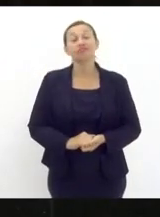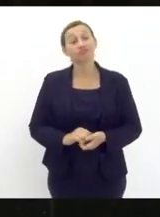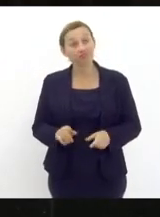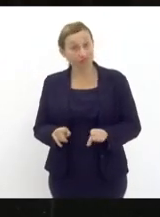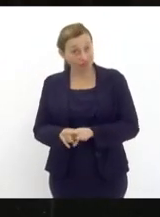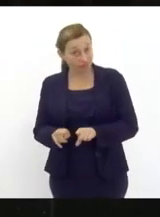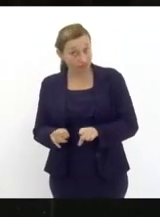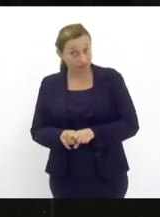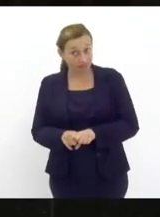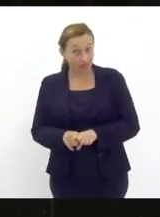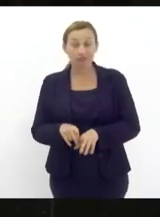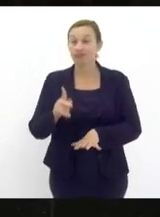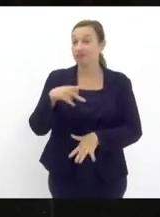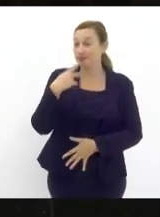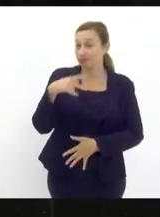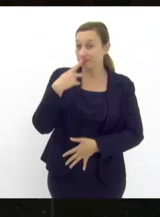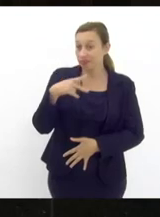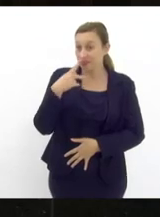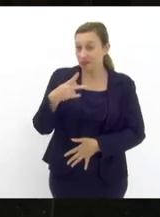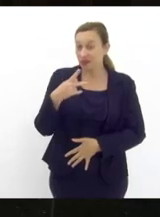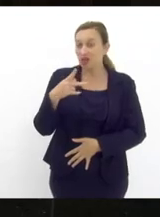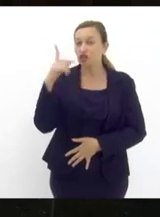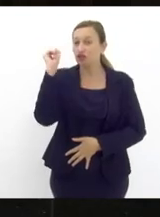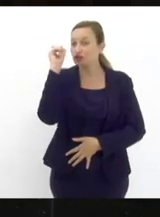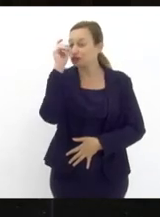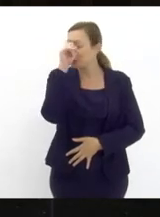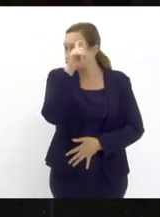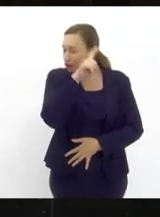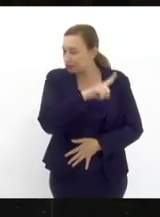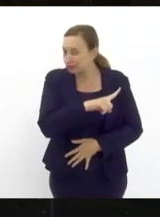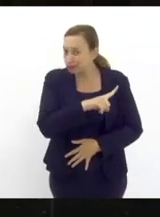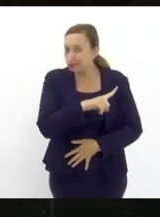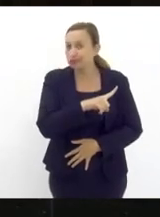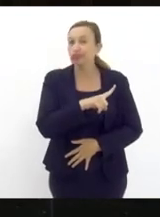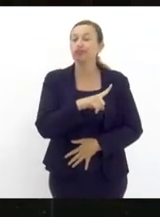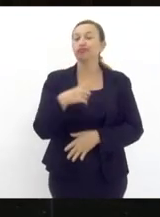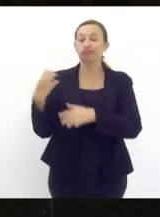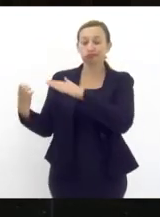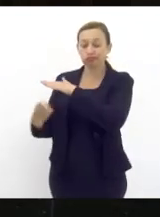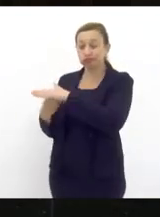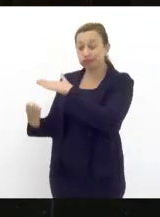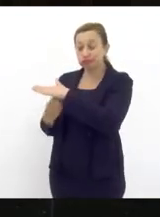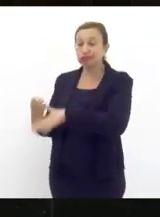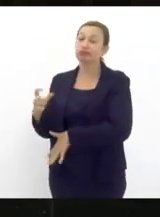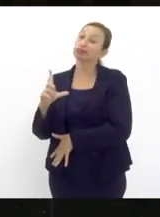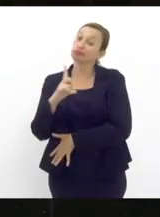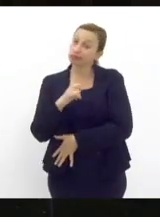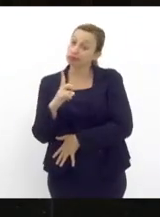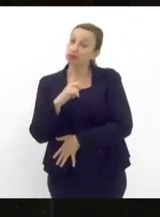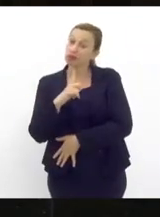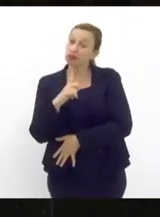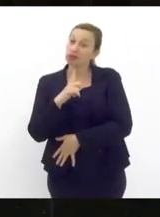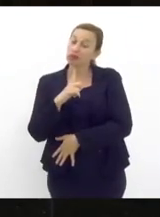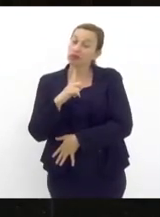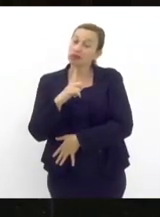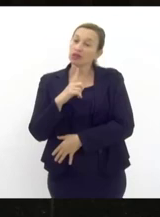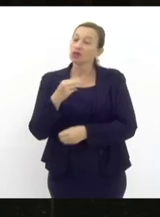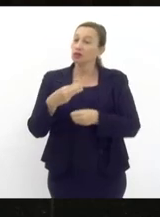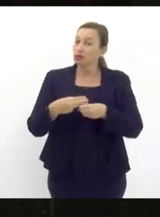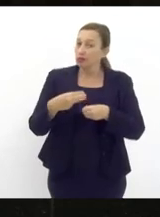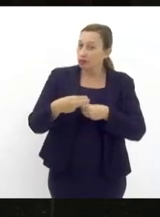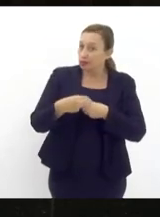disso ressaltar a dificuldade que essas concessionárias estão tendo com os